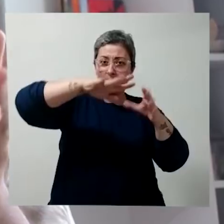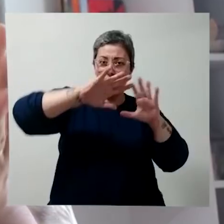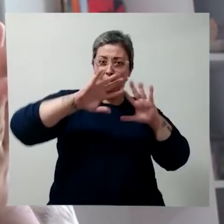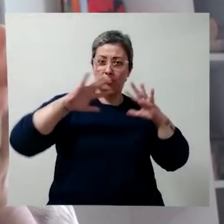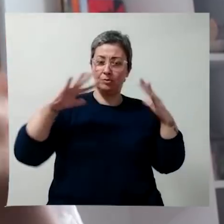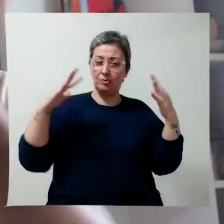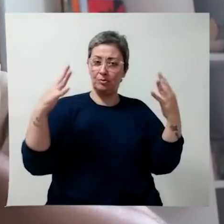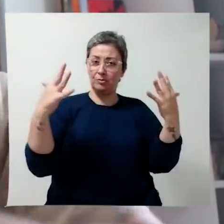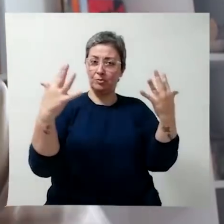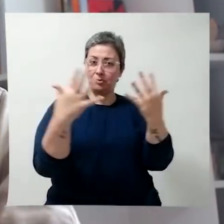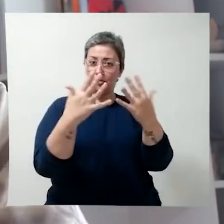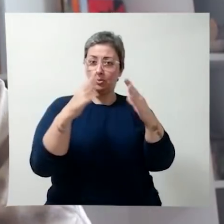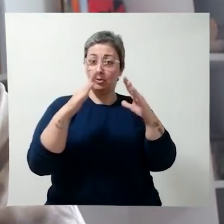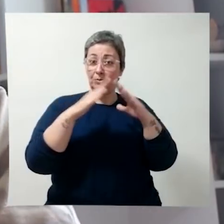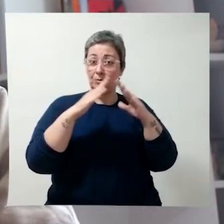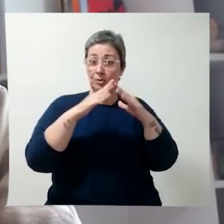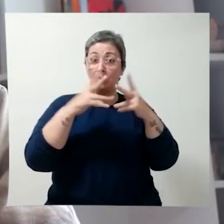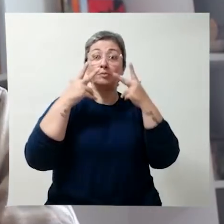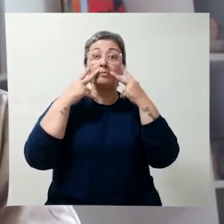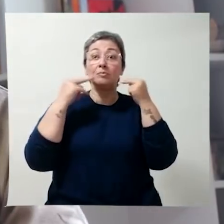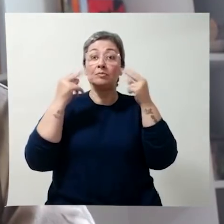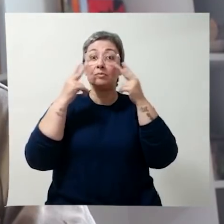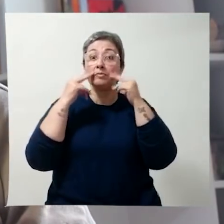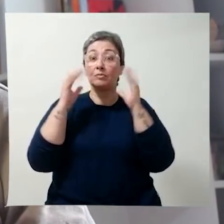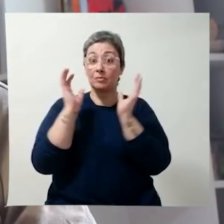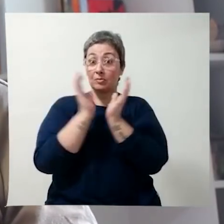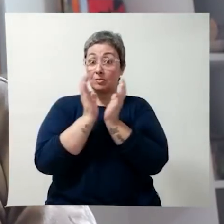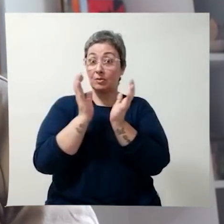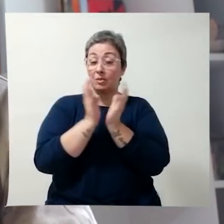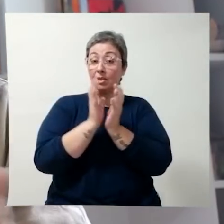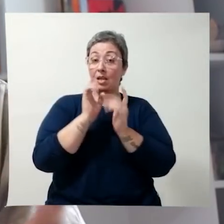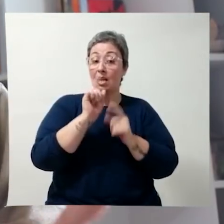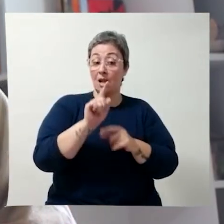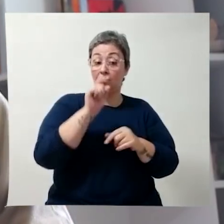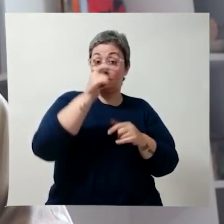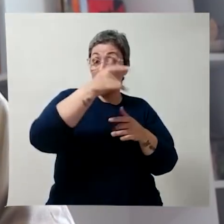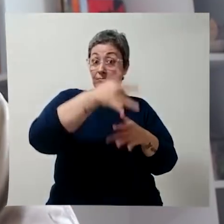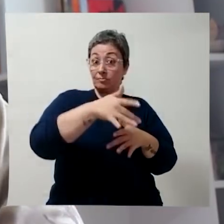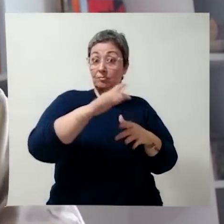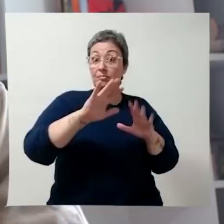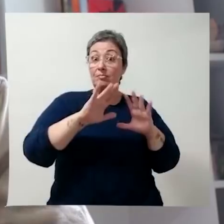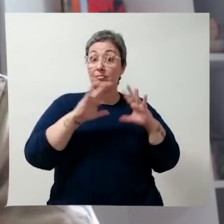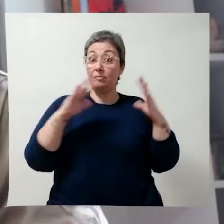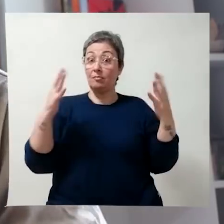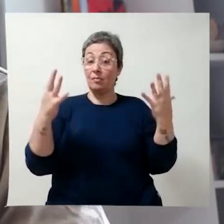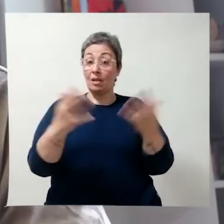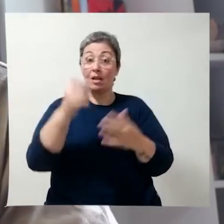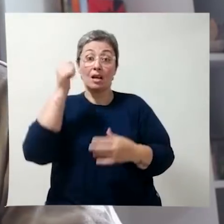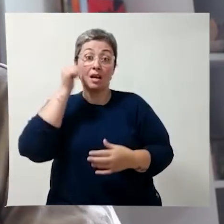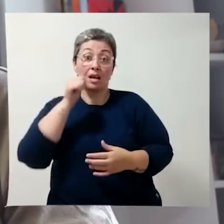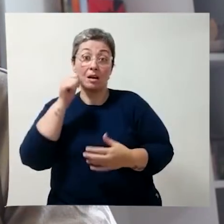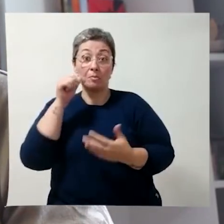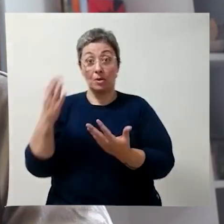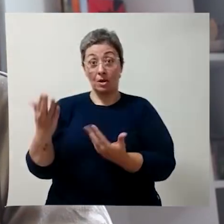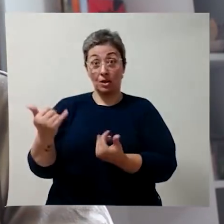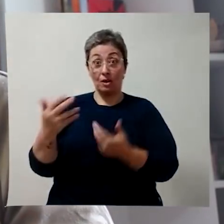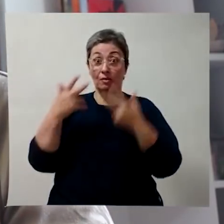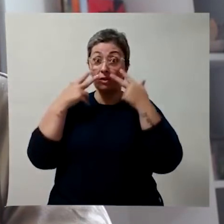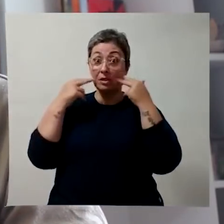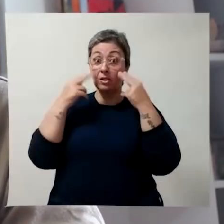E na aldeia moravam os indígenas. Acontece que lá naquela aldeia morava uma jovem índia